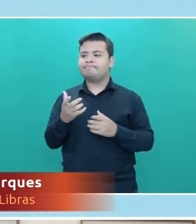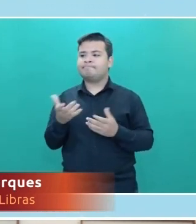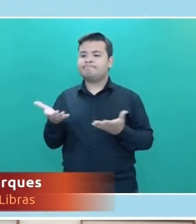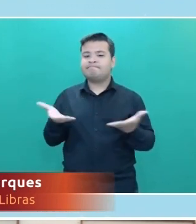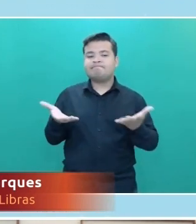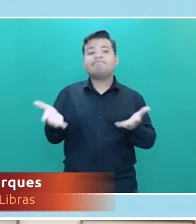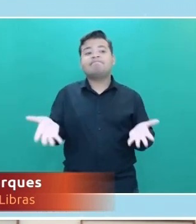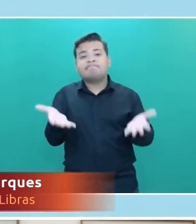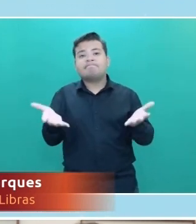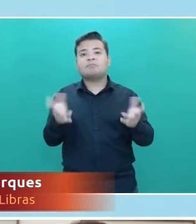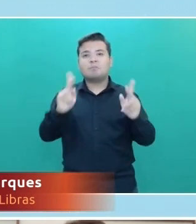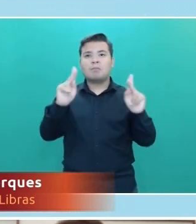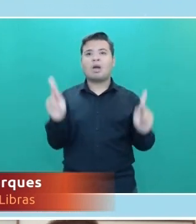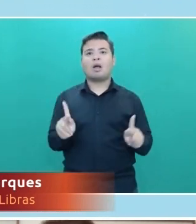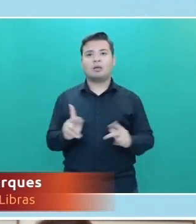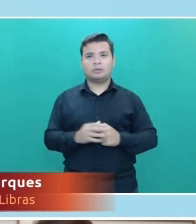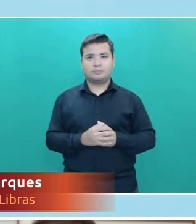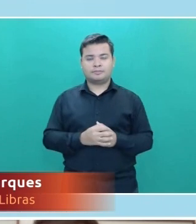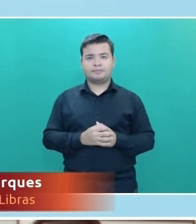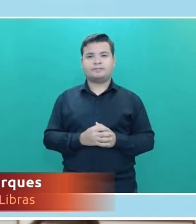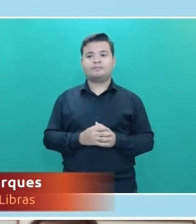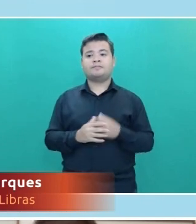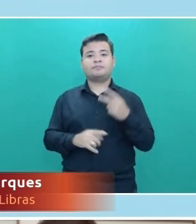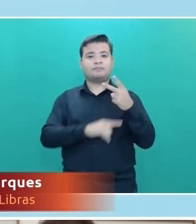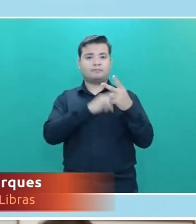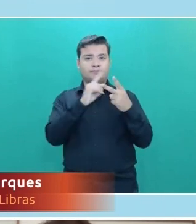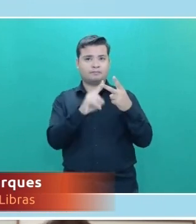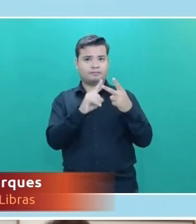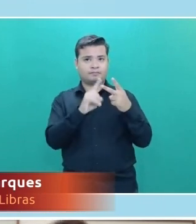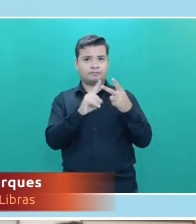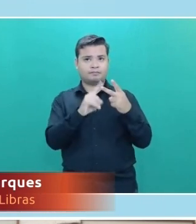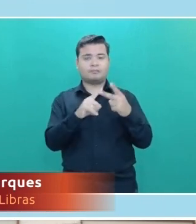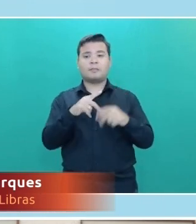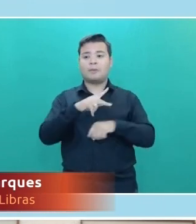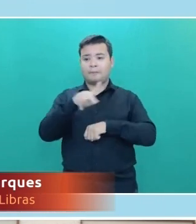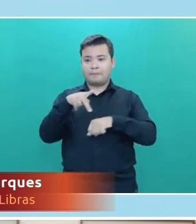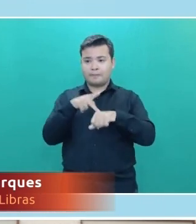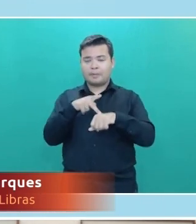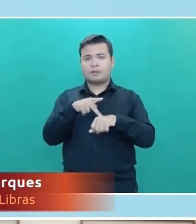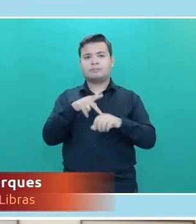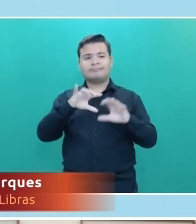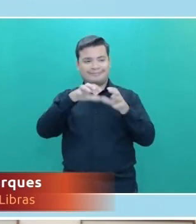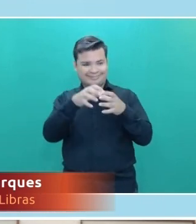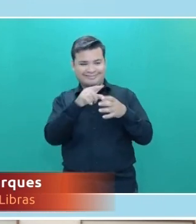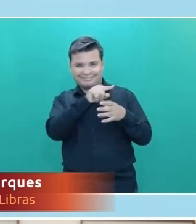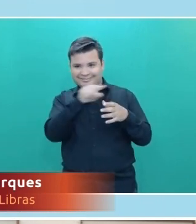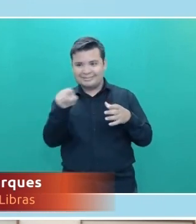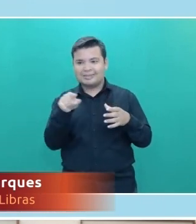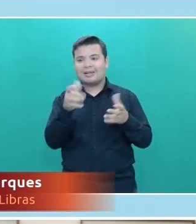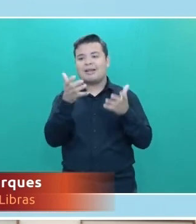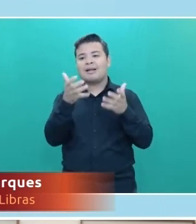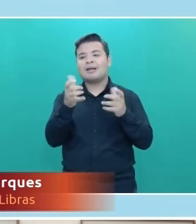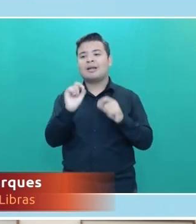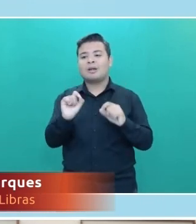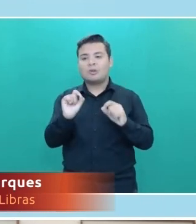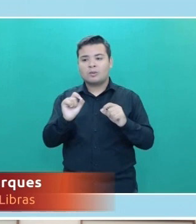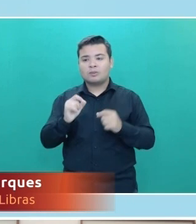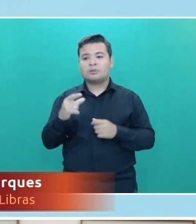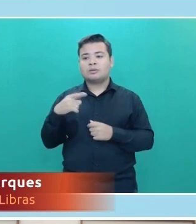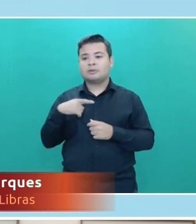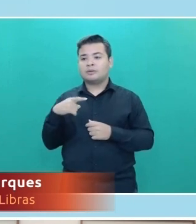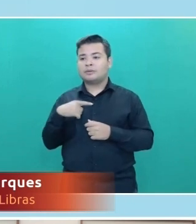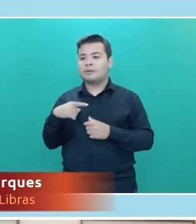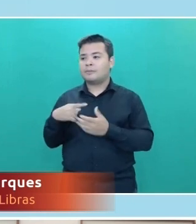diplomática. Segundo, a esses países todos interessa muito a barganha entre as